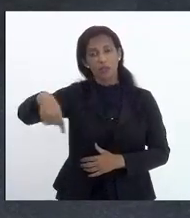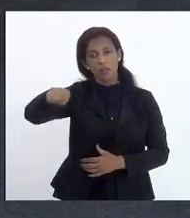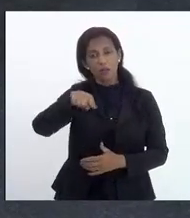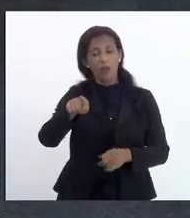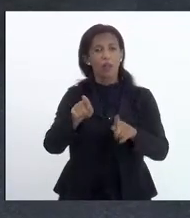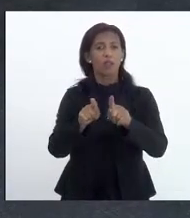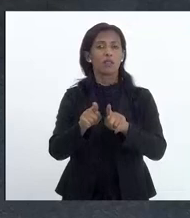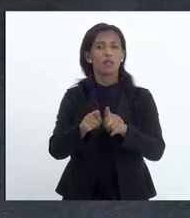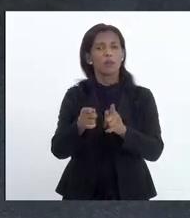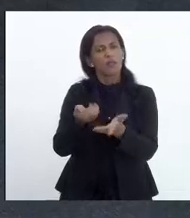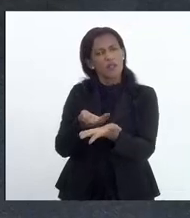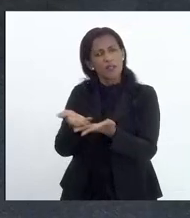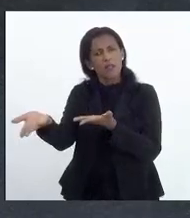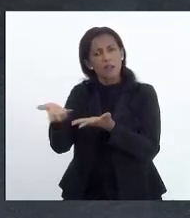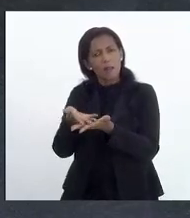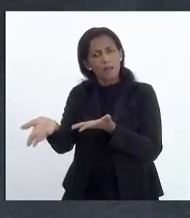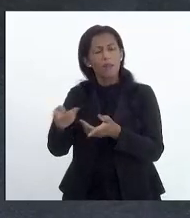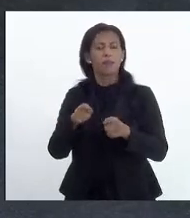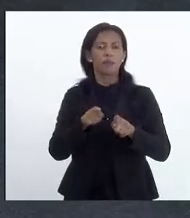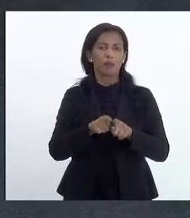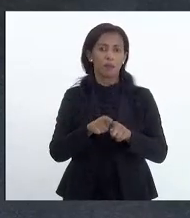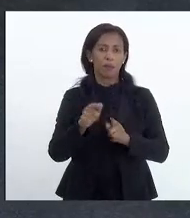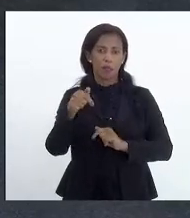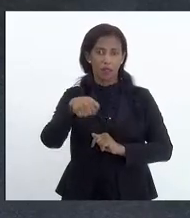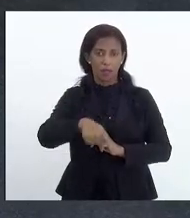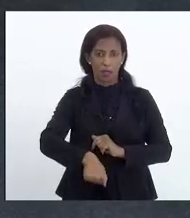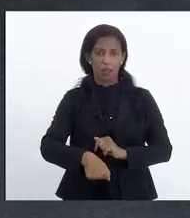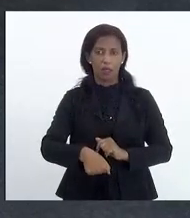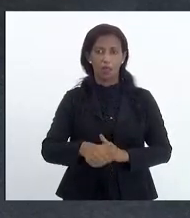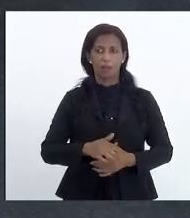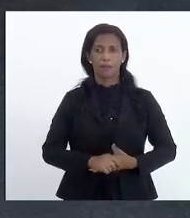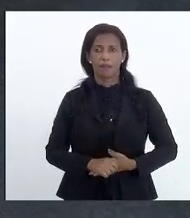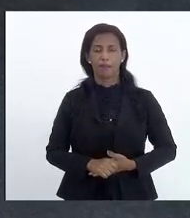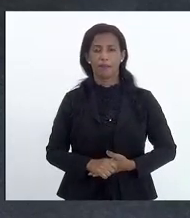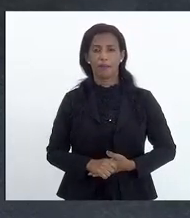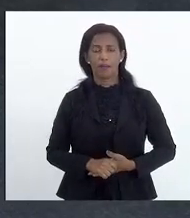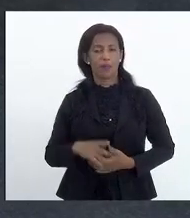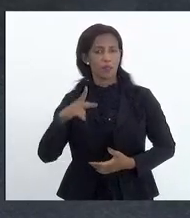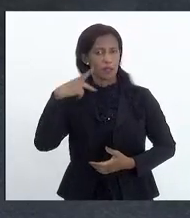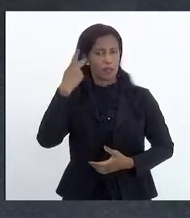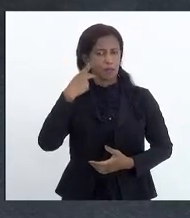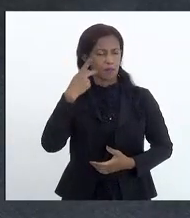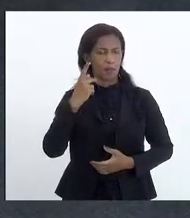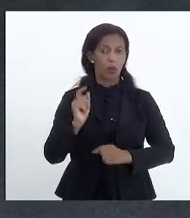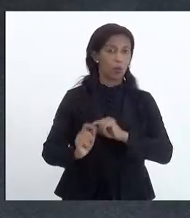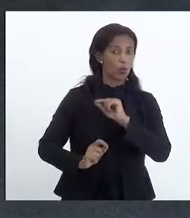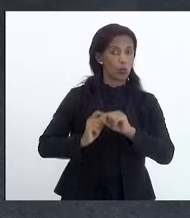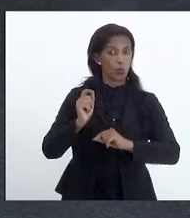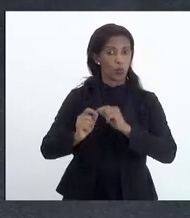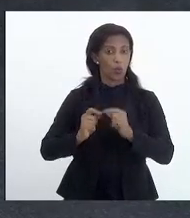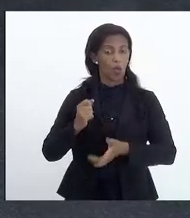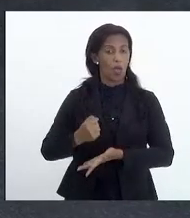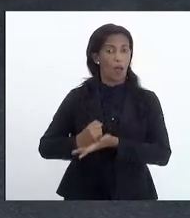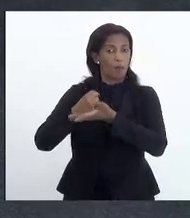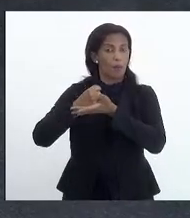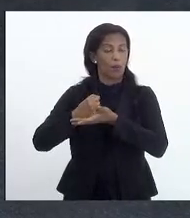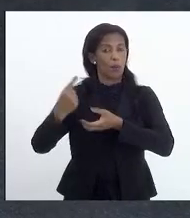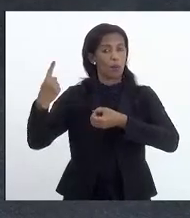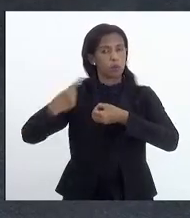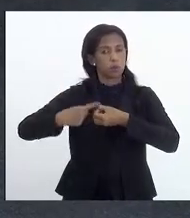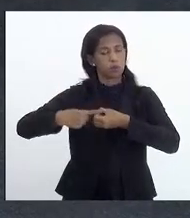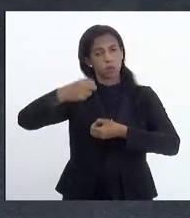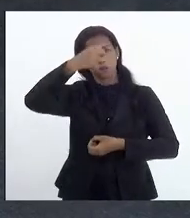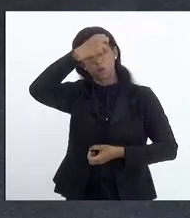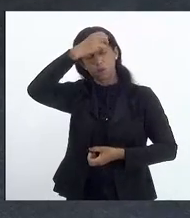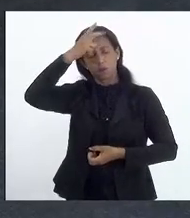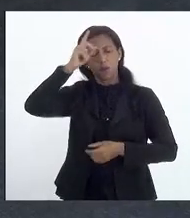também faça esse encaminhamento aqui na postura deste Parlamento, no que se refere ao apoio aos municípios na medida